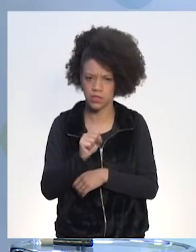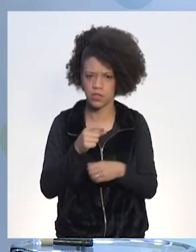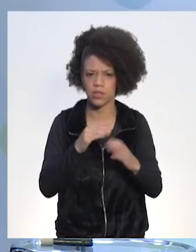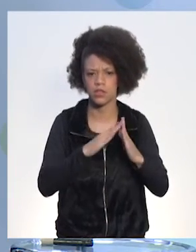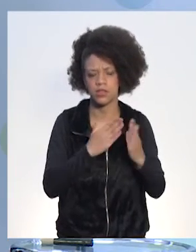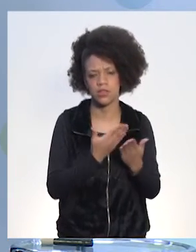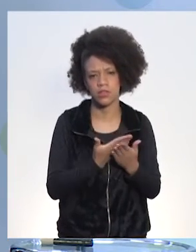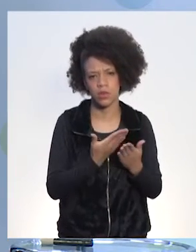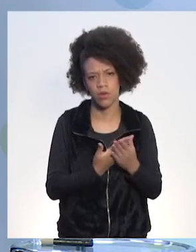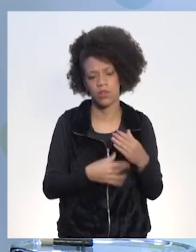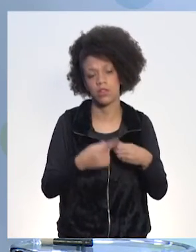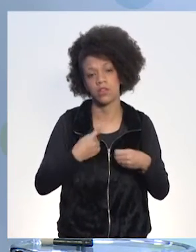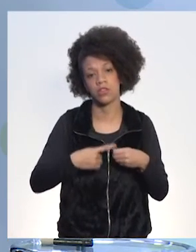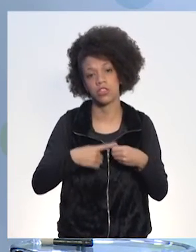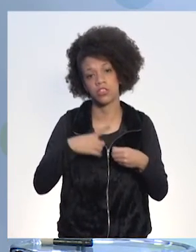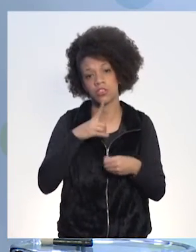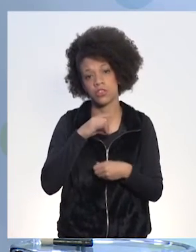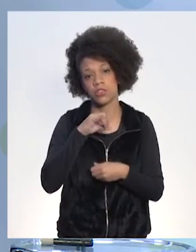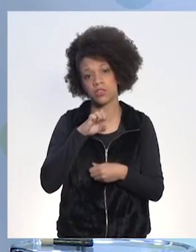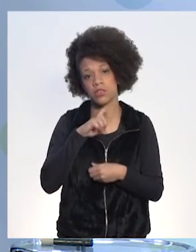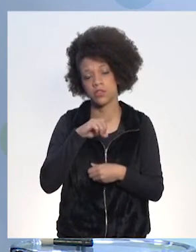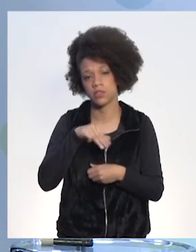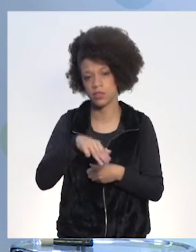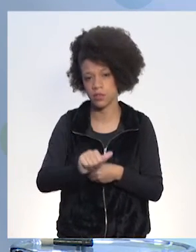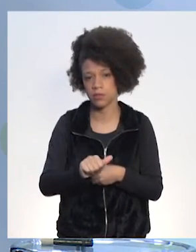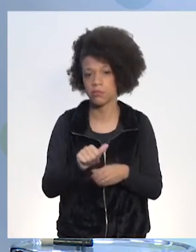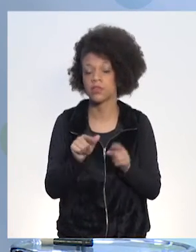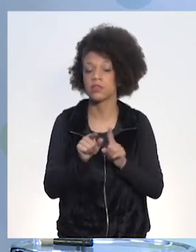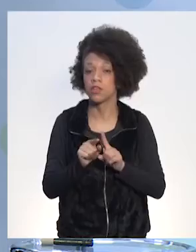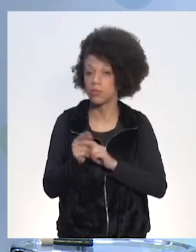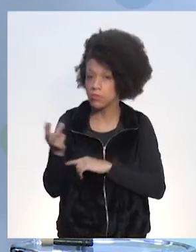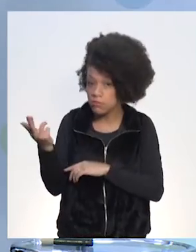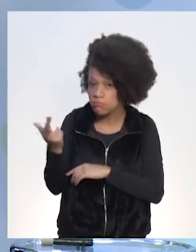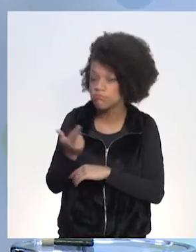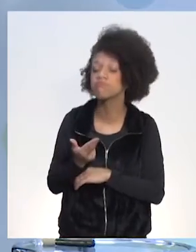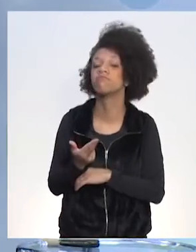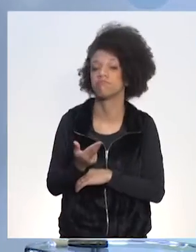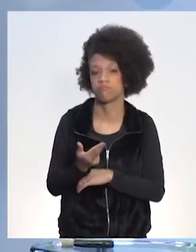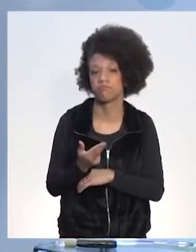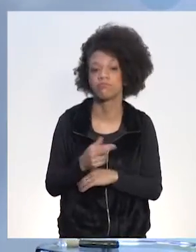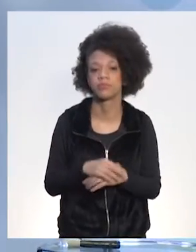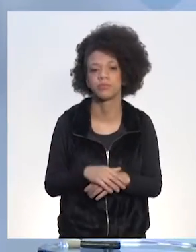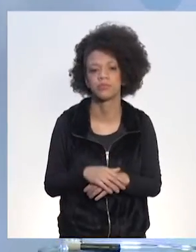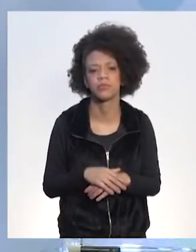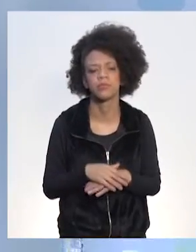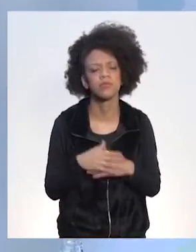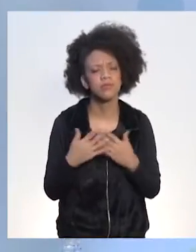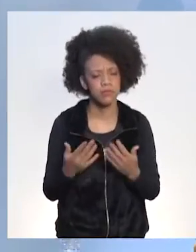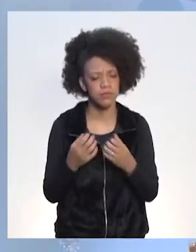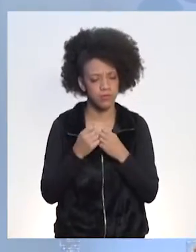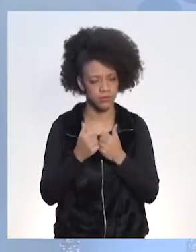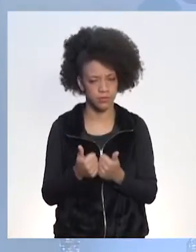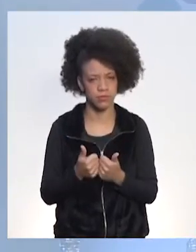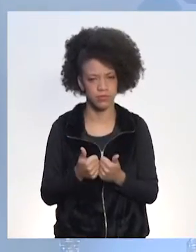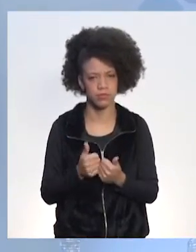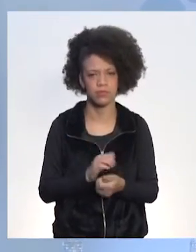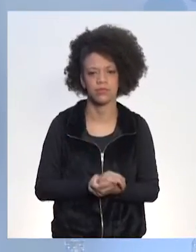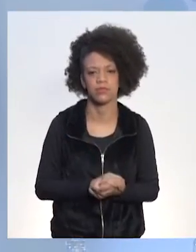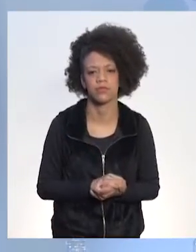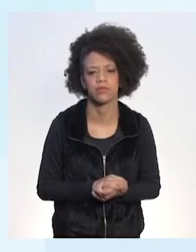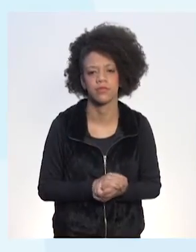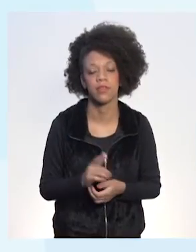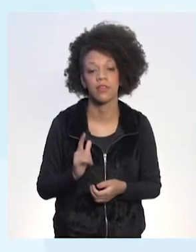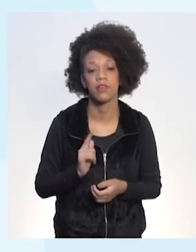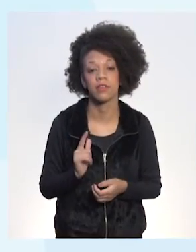em Diadema, que também estão colocando as respostas deles. Então, tá. A gente tem